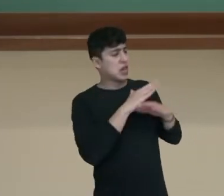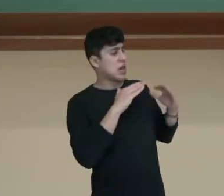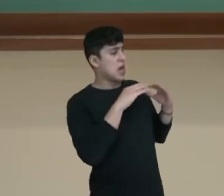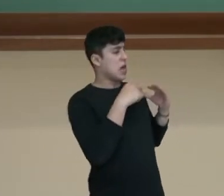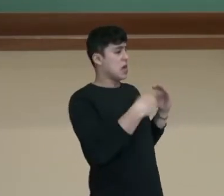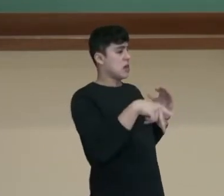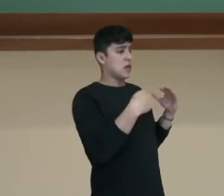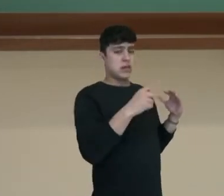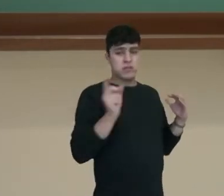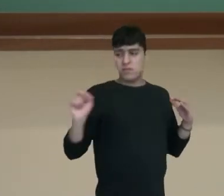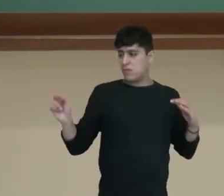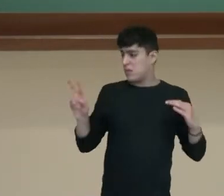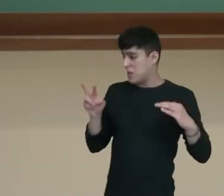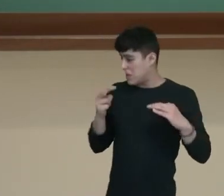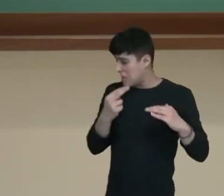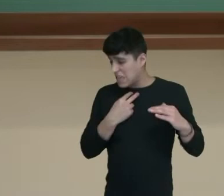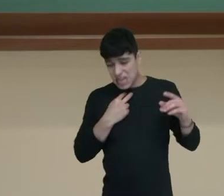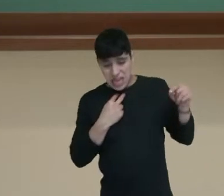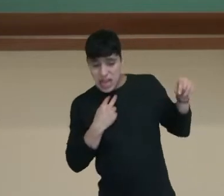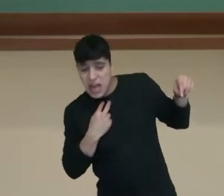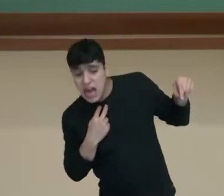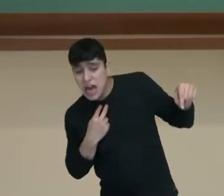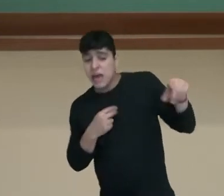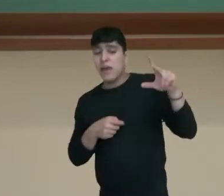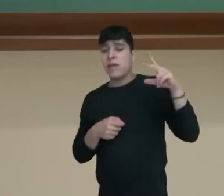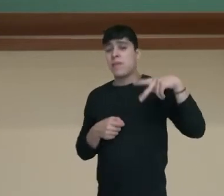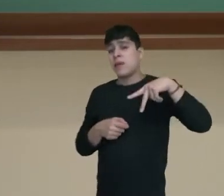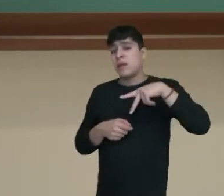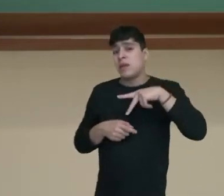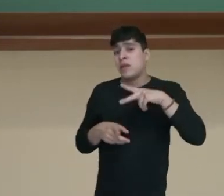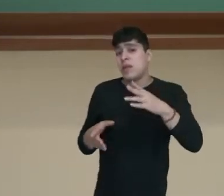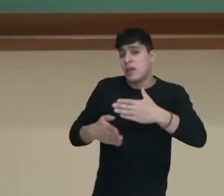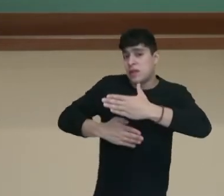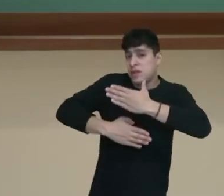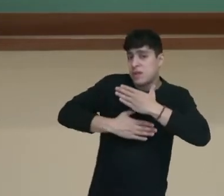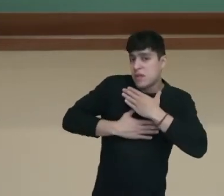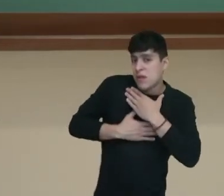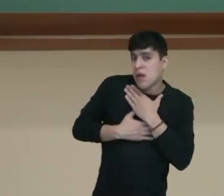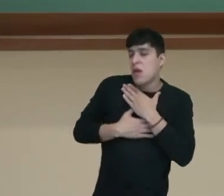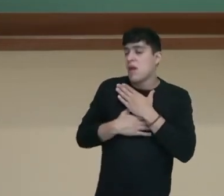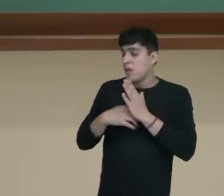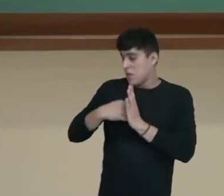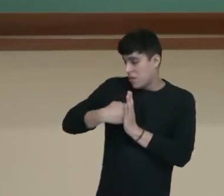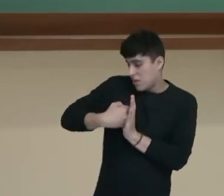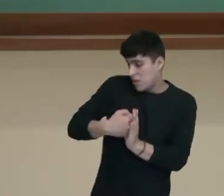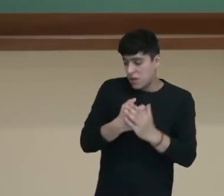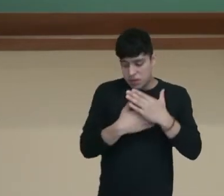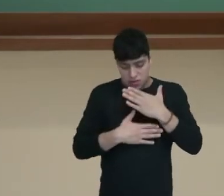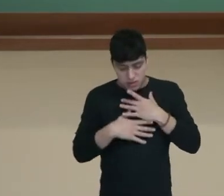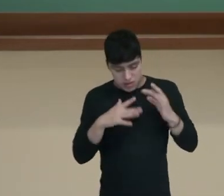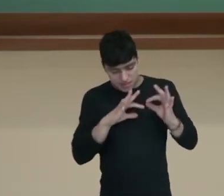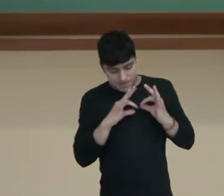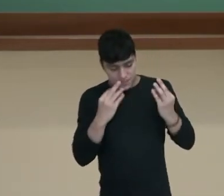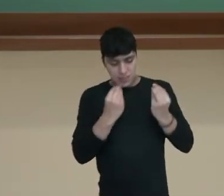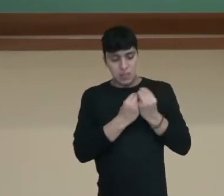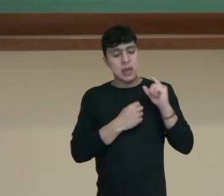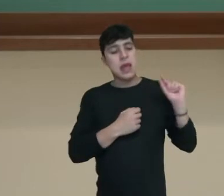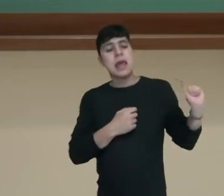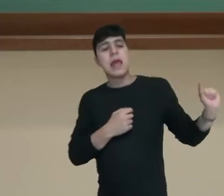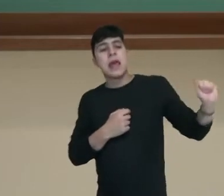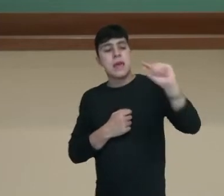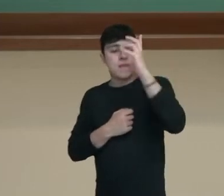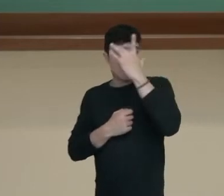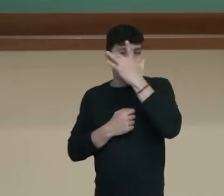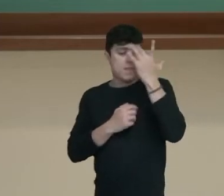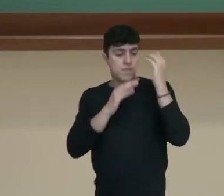aleatório. É claro que não. Aquilo é uso privado, né? Fechado. A minha família, as pessoas que moram ali,